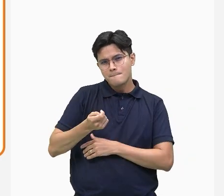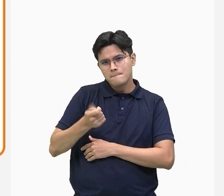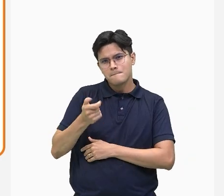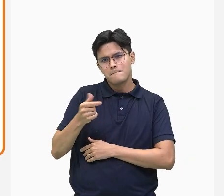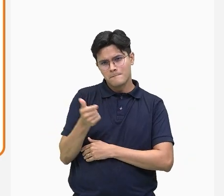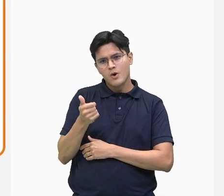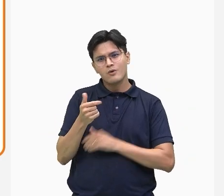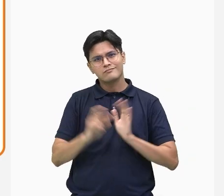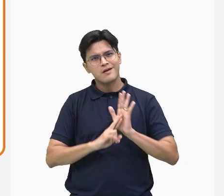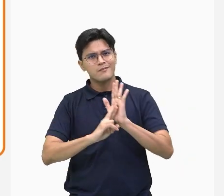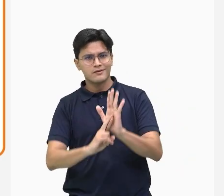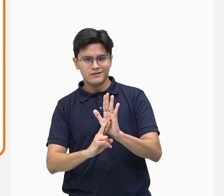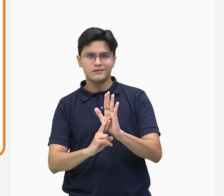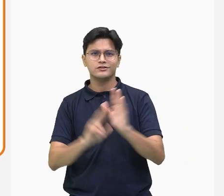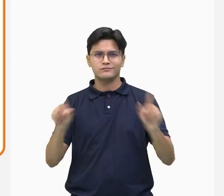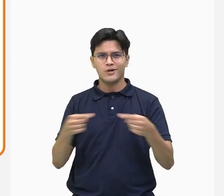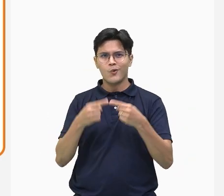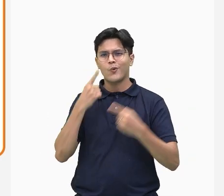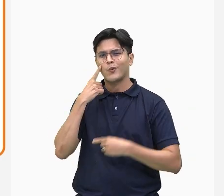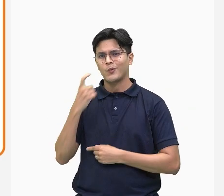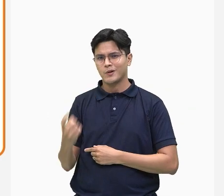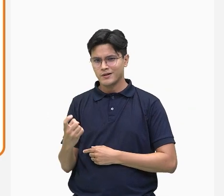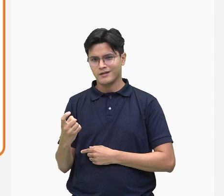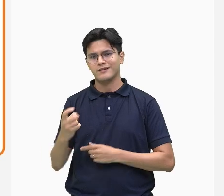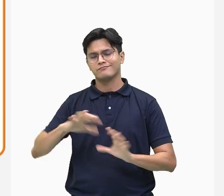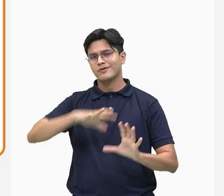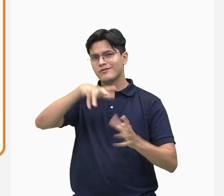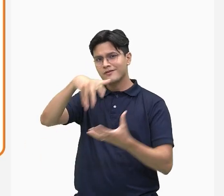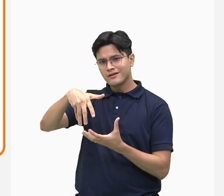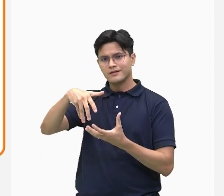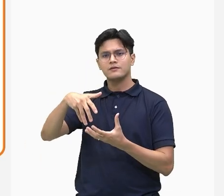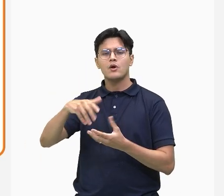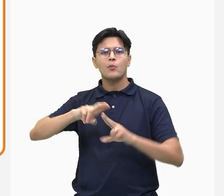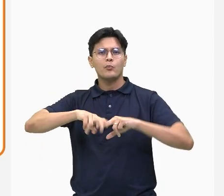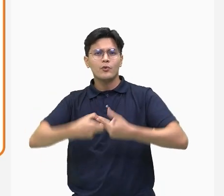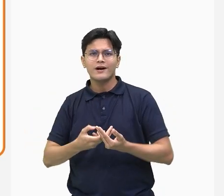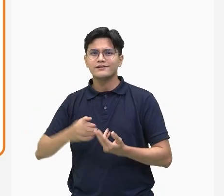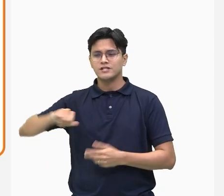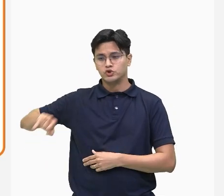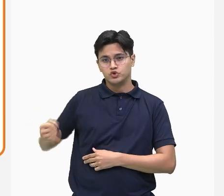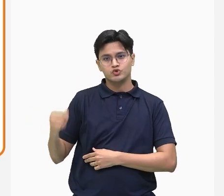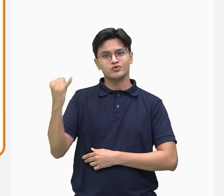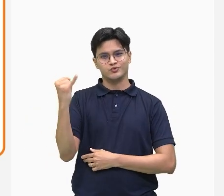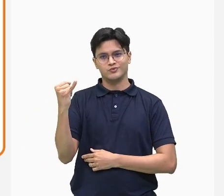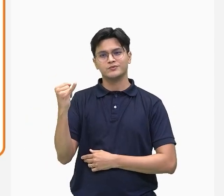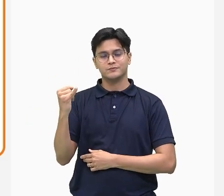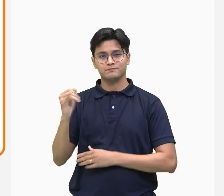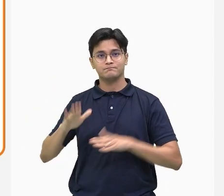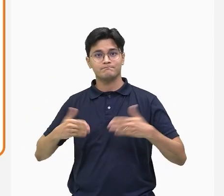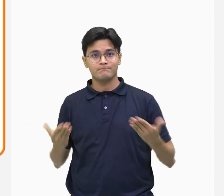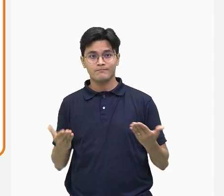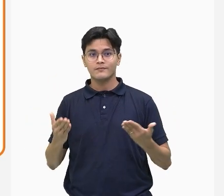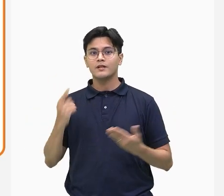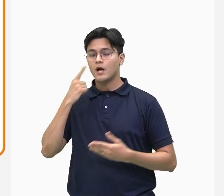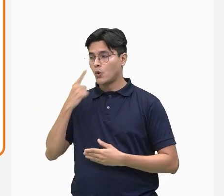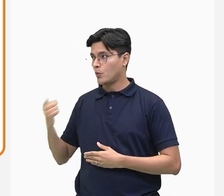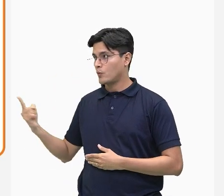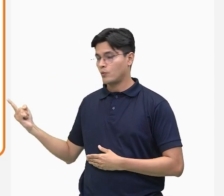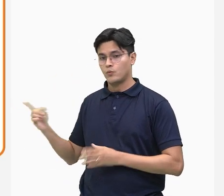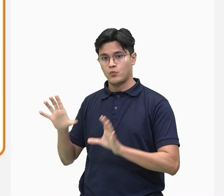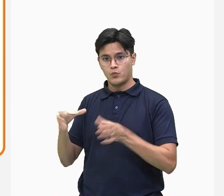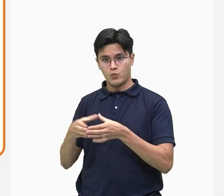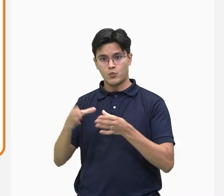interesses, tanto do Banco Mundial como o Fundo Monetário Internacional, por contas de juros, tá? Então, o BRICS, ele acaba fazendo o